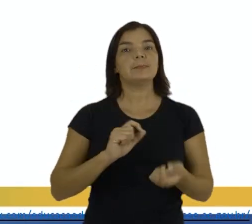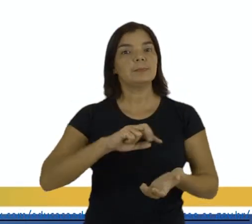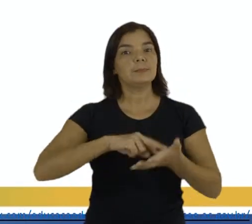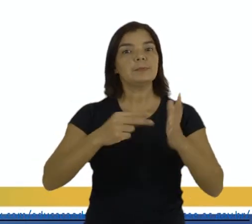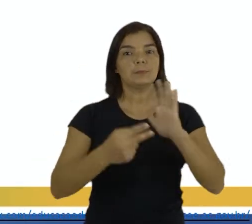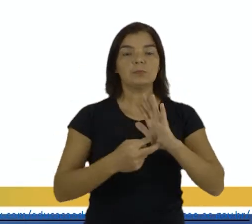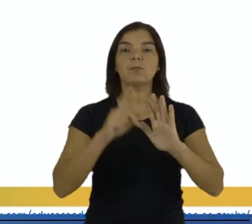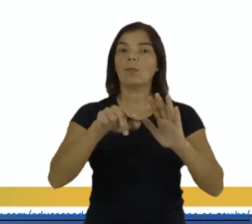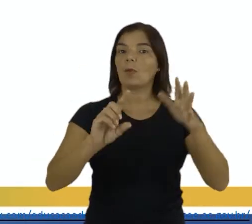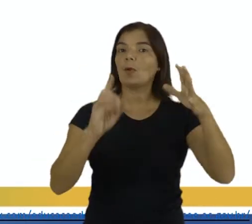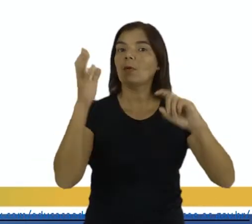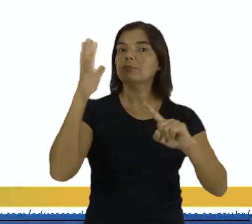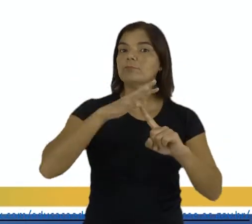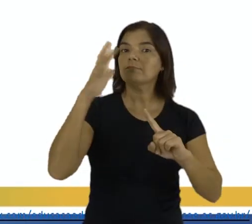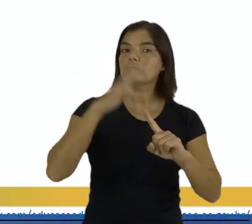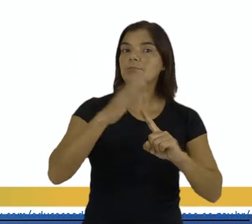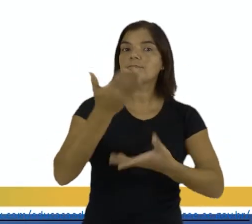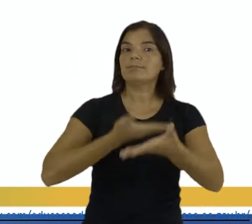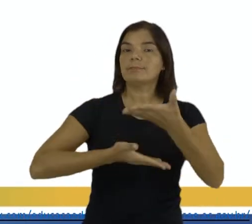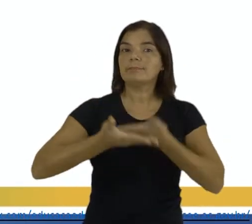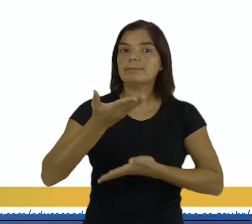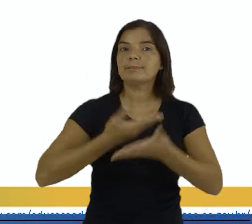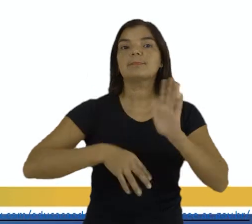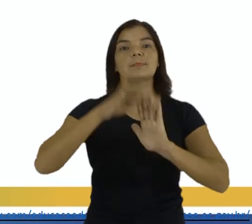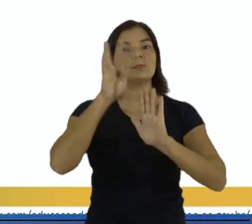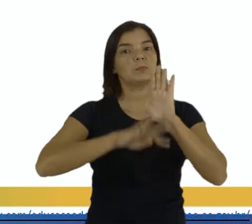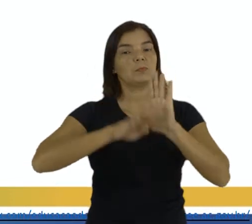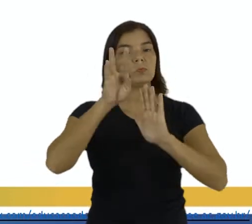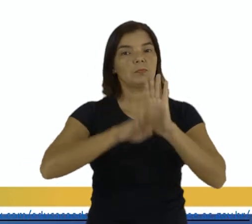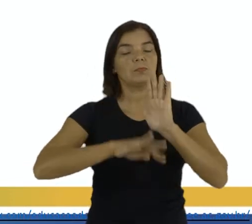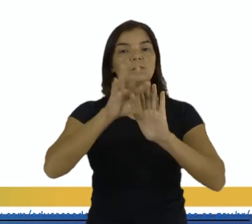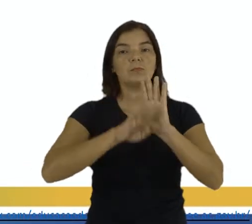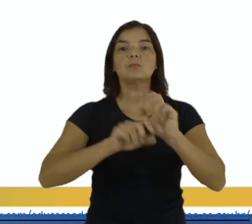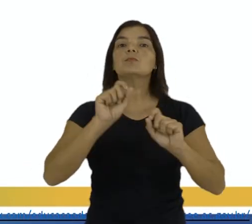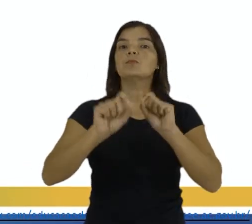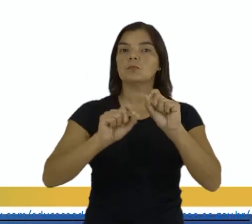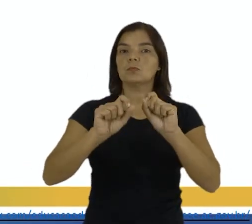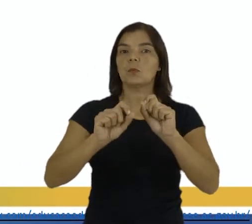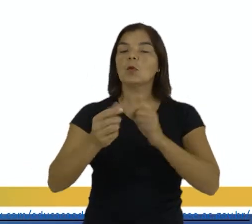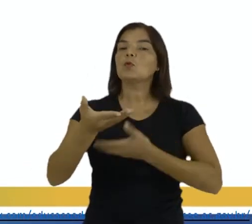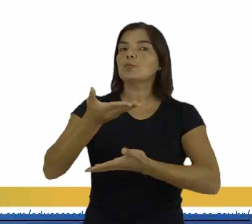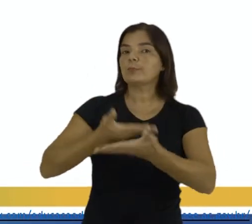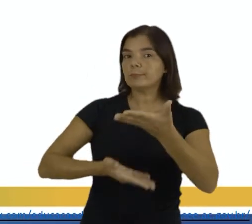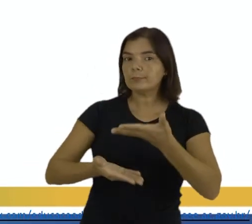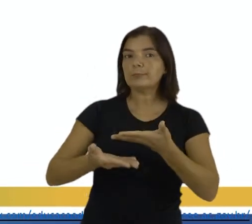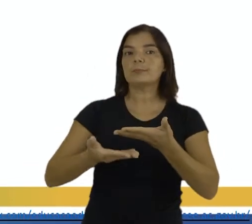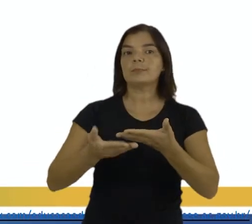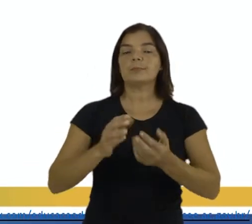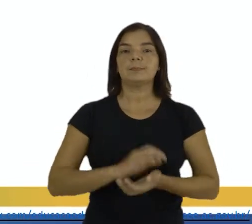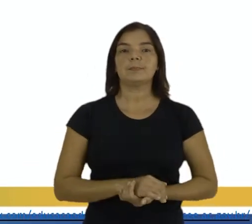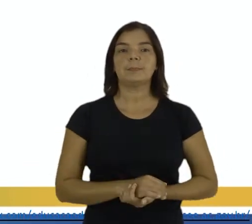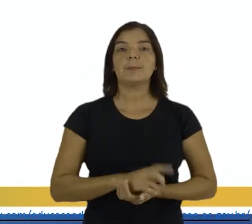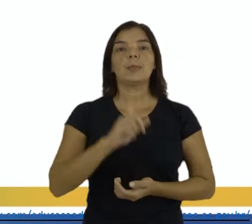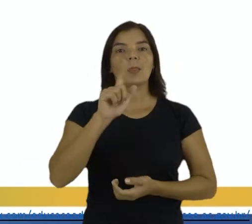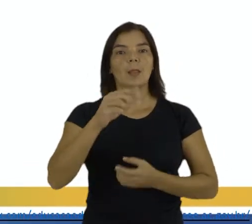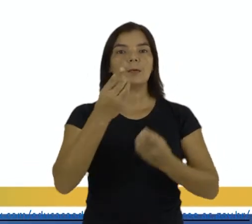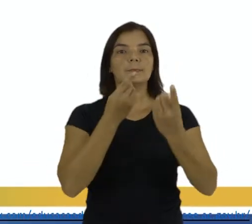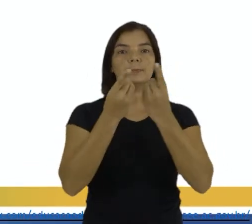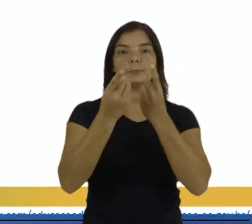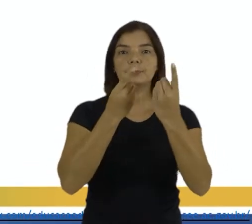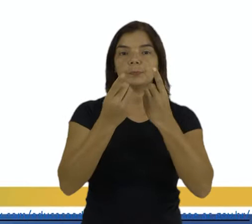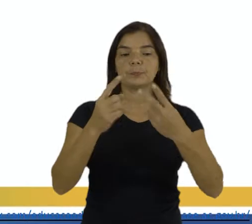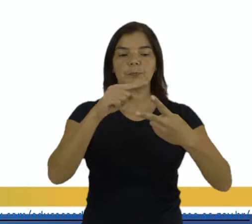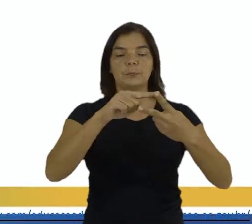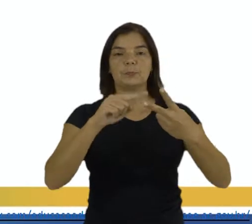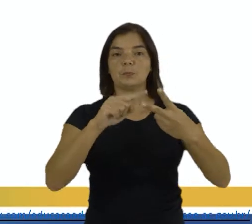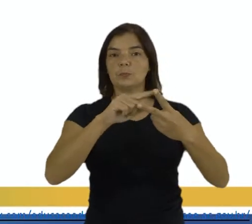Intertextualidade é a influência e a relação de um texto que um texto estabelece sobre o outro. É o diálogo entre dois